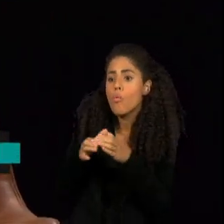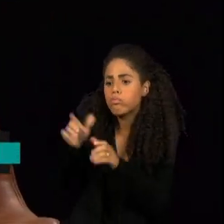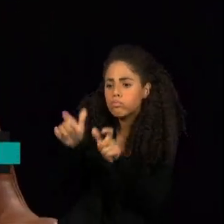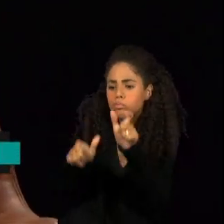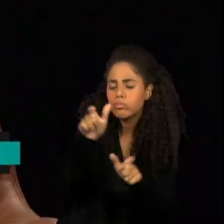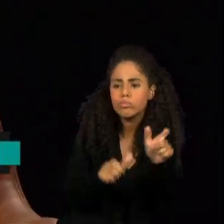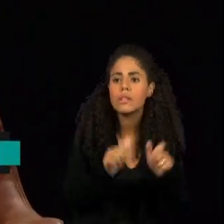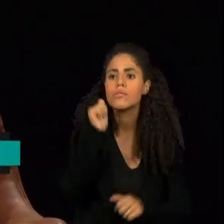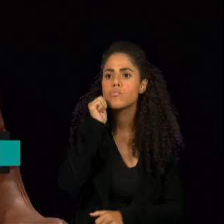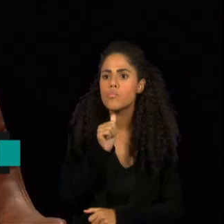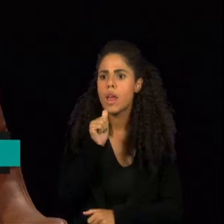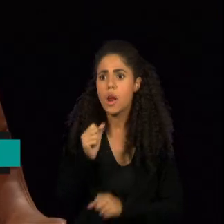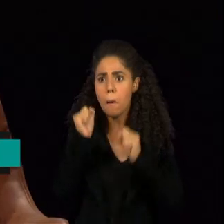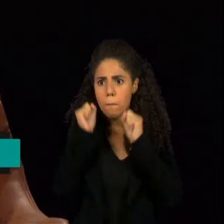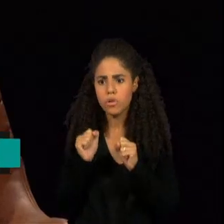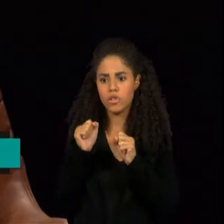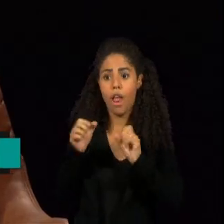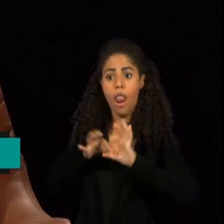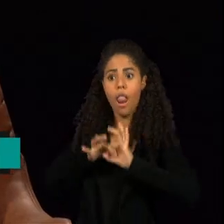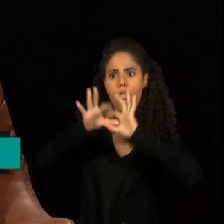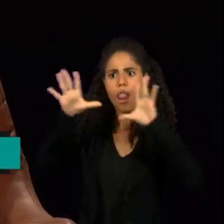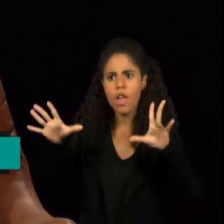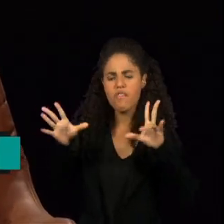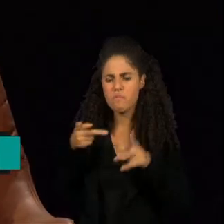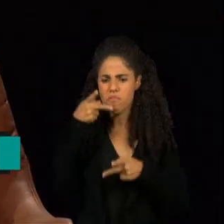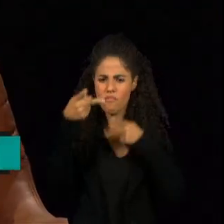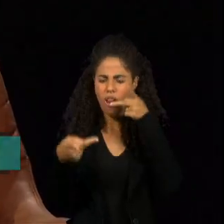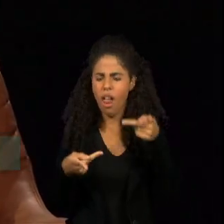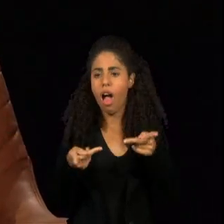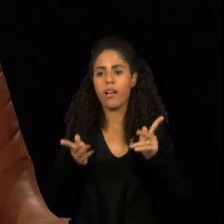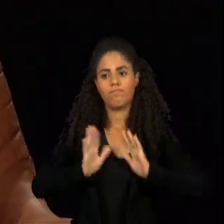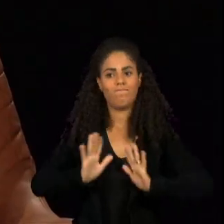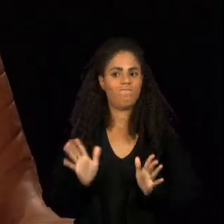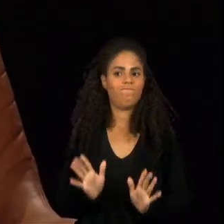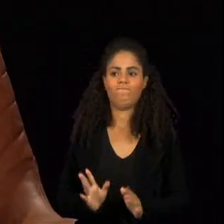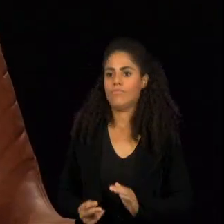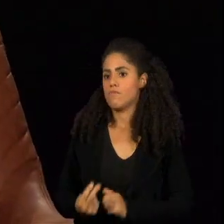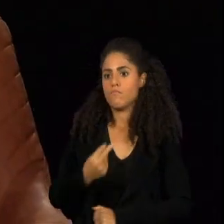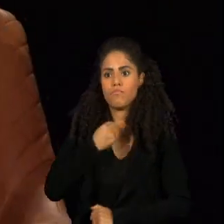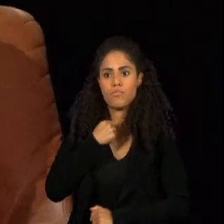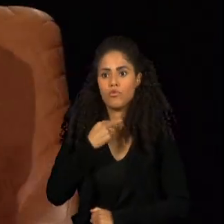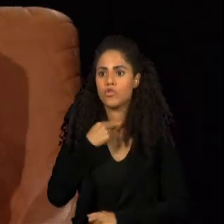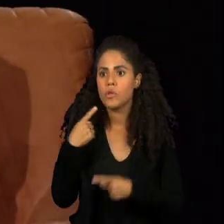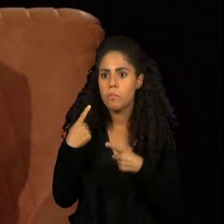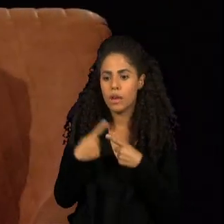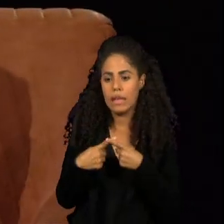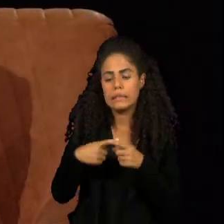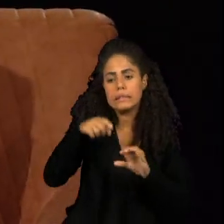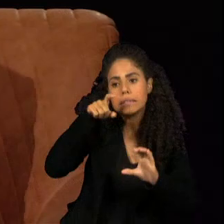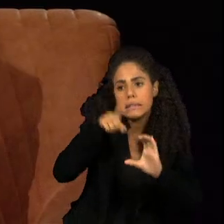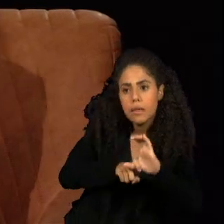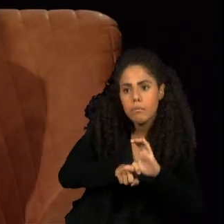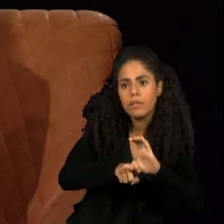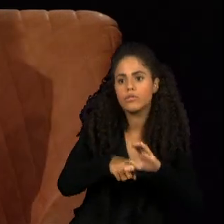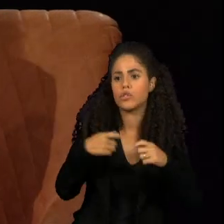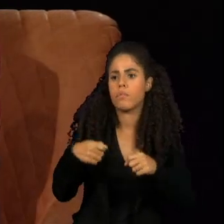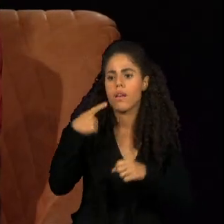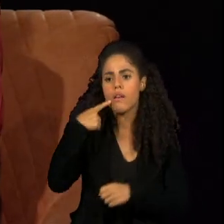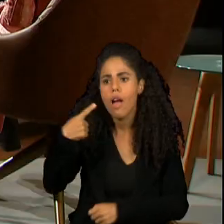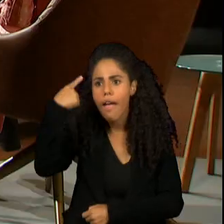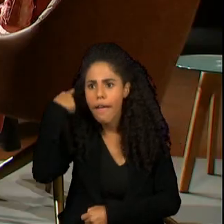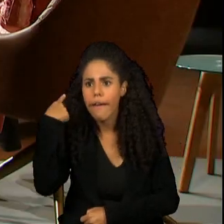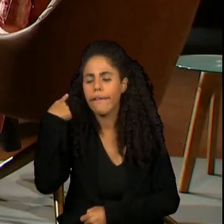dos disquites. Então, ela era sempre dependente do marido, do ex-marido, né? Porque não havia separação, do